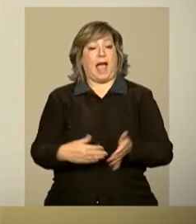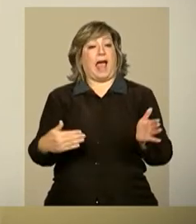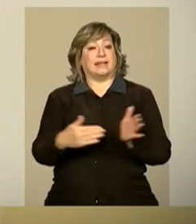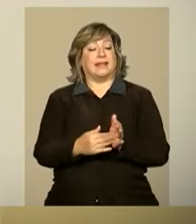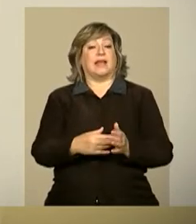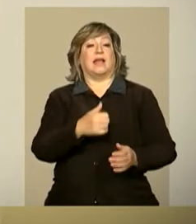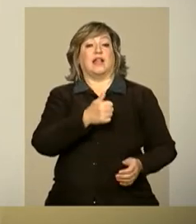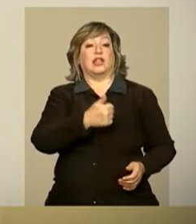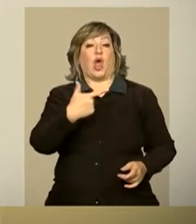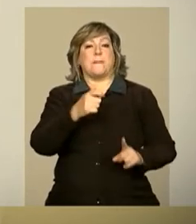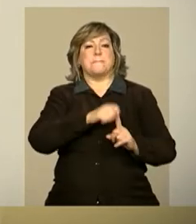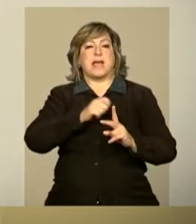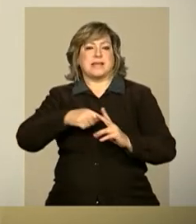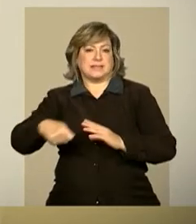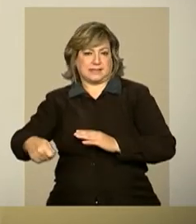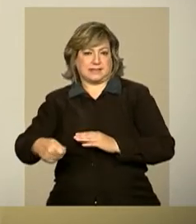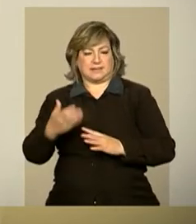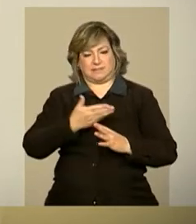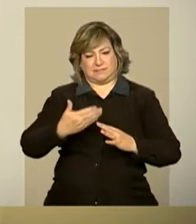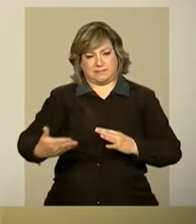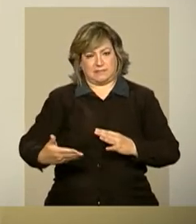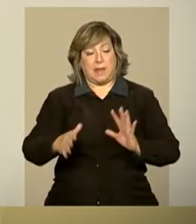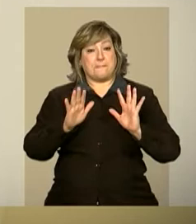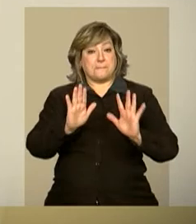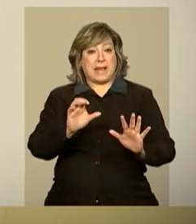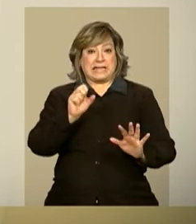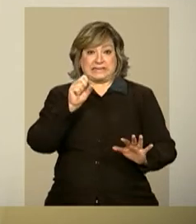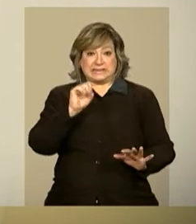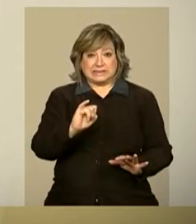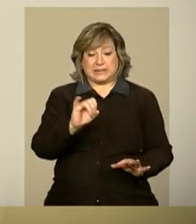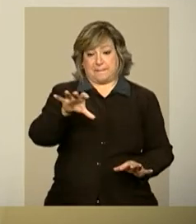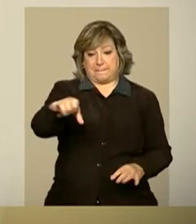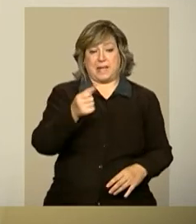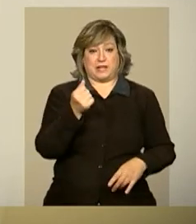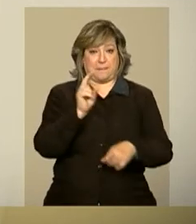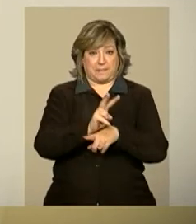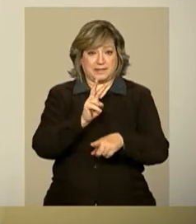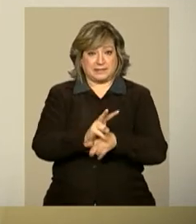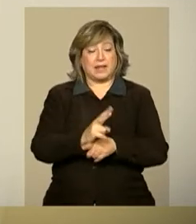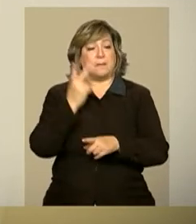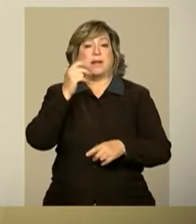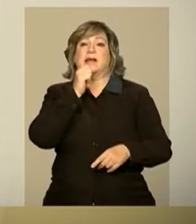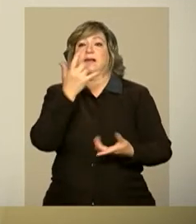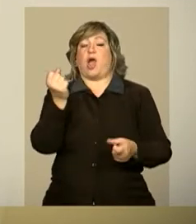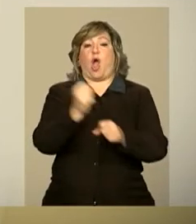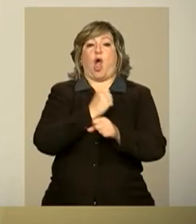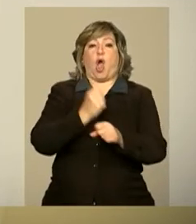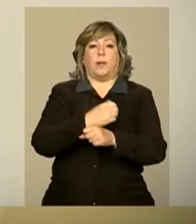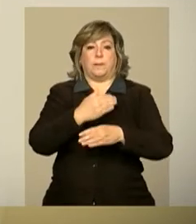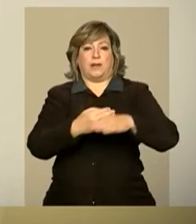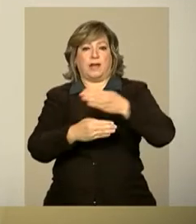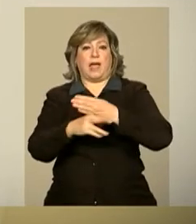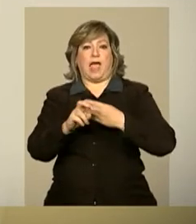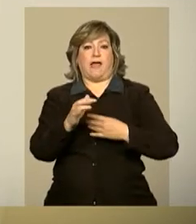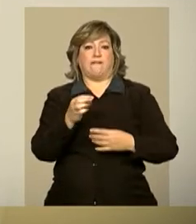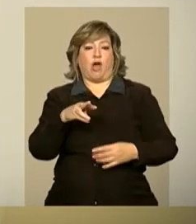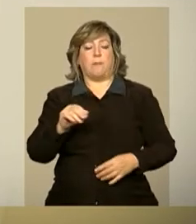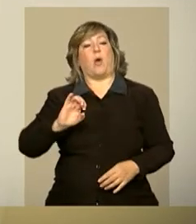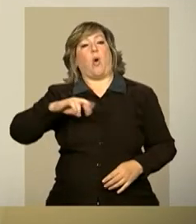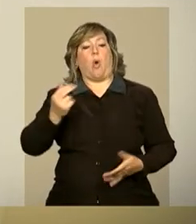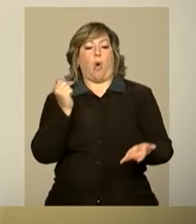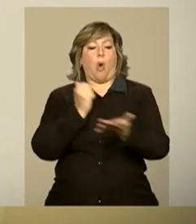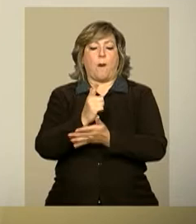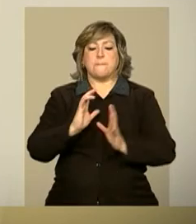de até 12 meses agora se o empréstimo é para investimento como uma reforma ampliação ou a